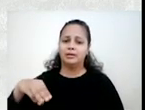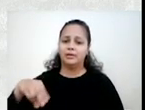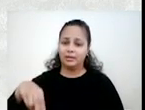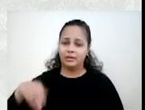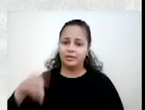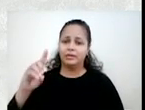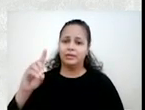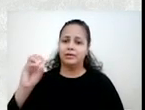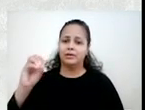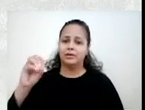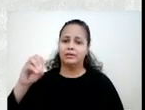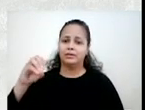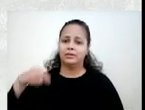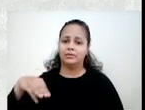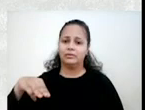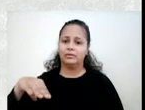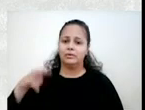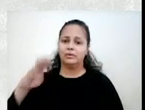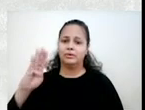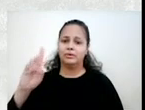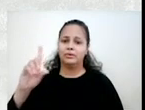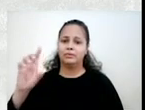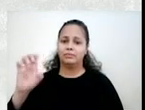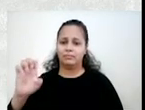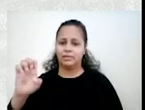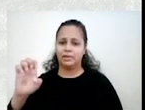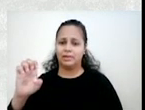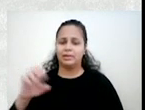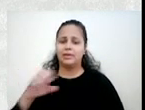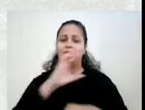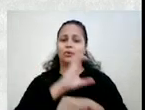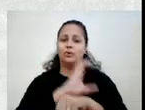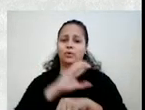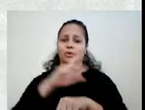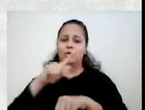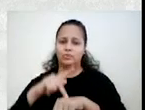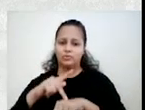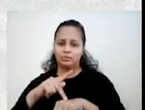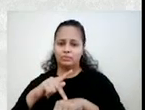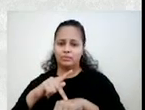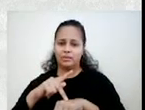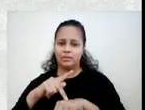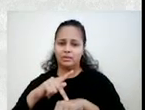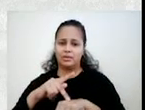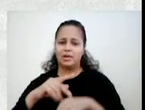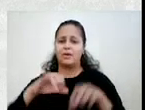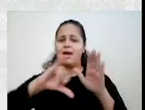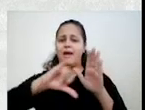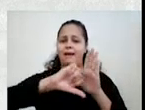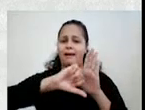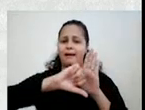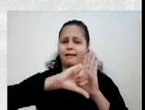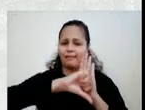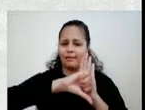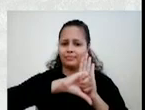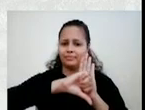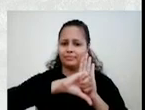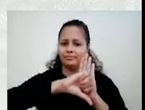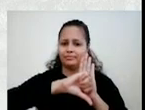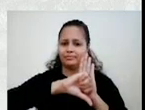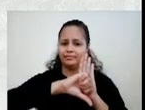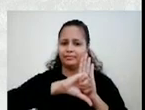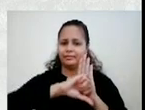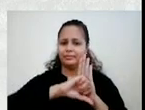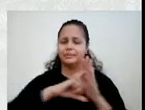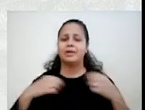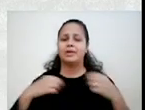de 1930. O Código Penal de 1890 chegou a criminalizar até mesmo banhos de